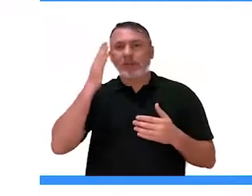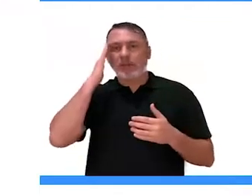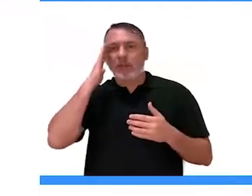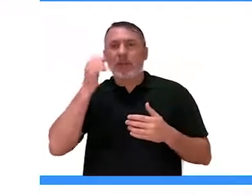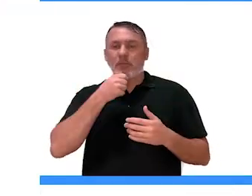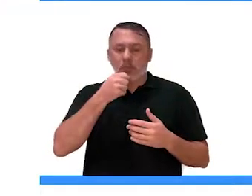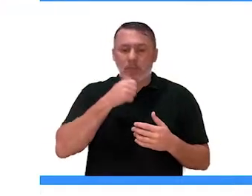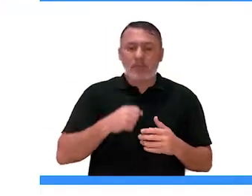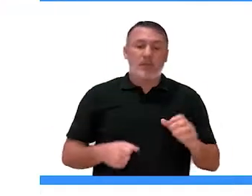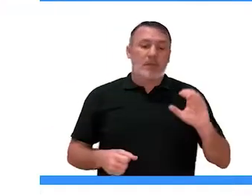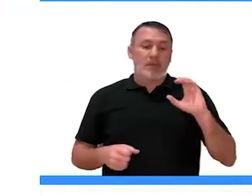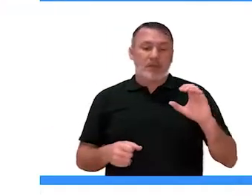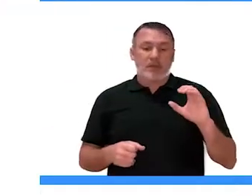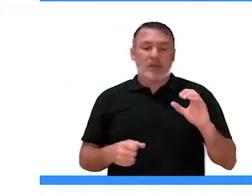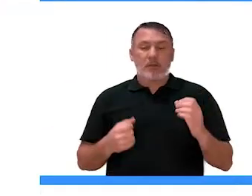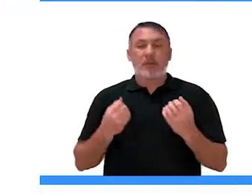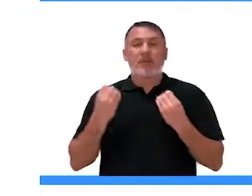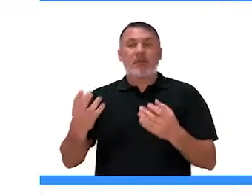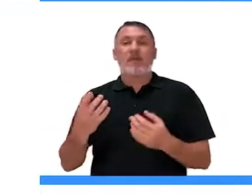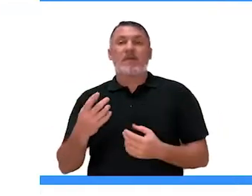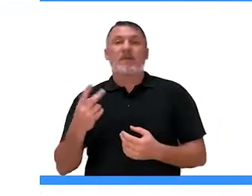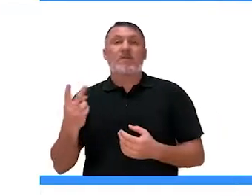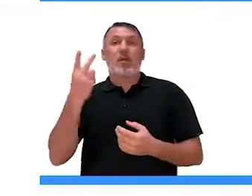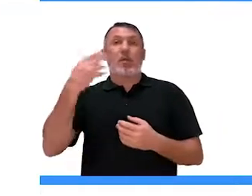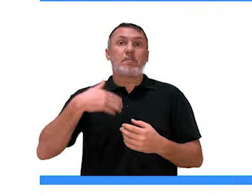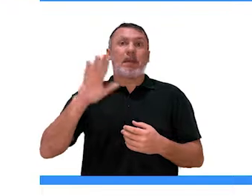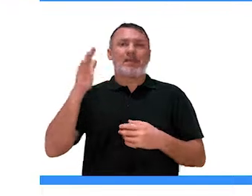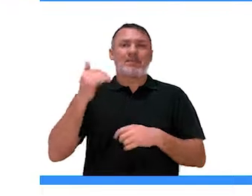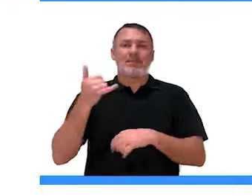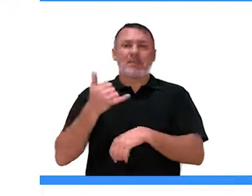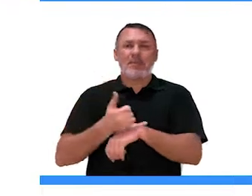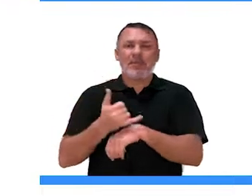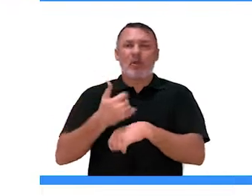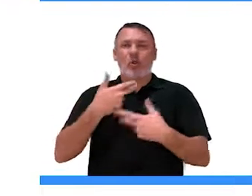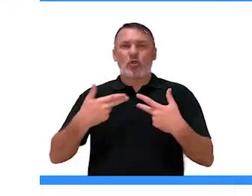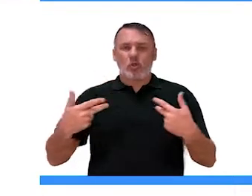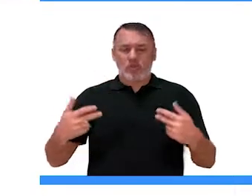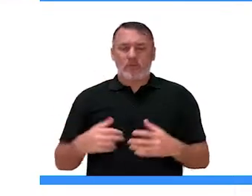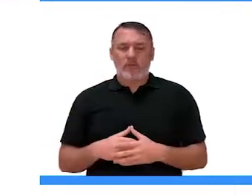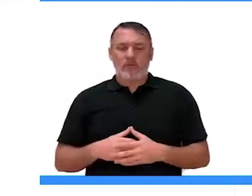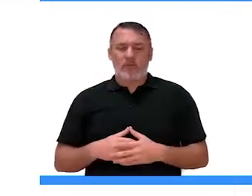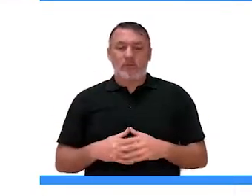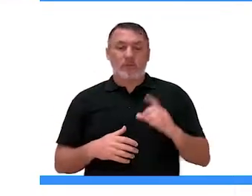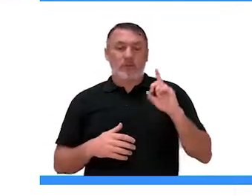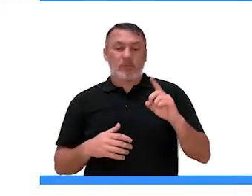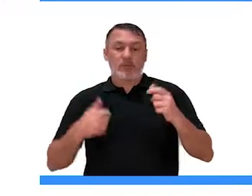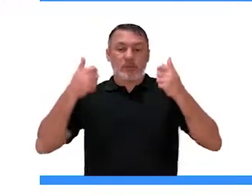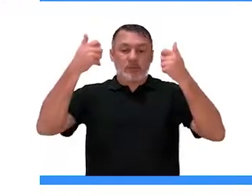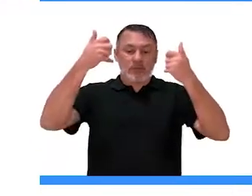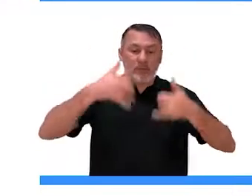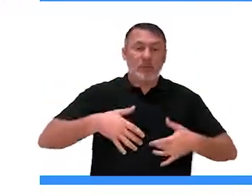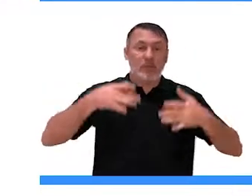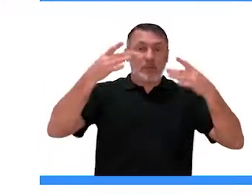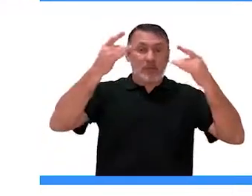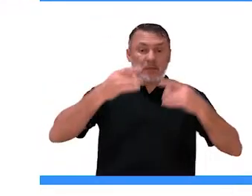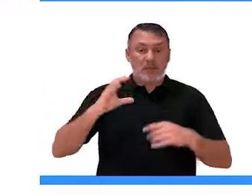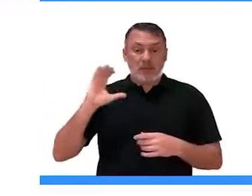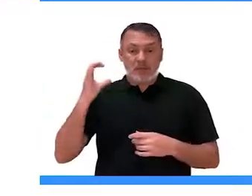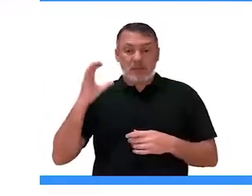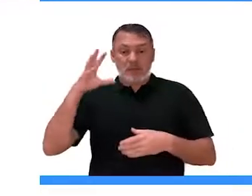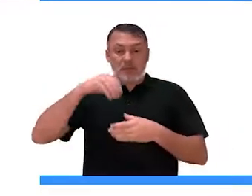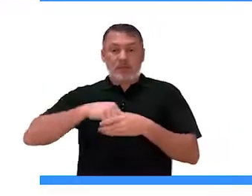C. Atribuir maior valor aos metais, objeto da reportagem. D. Esclarecer termos científicos empregados na